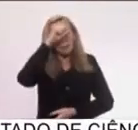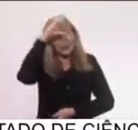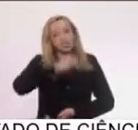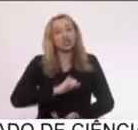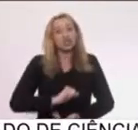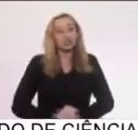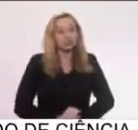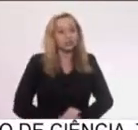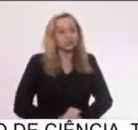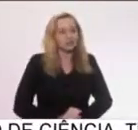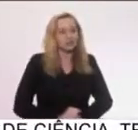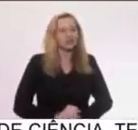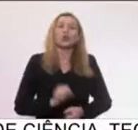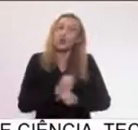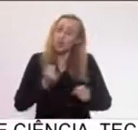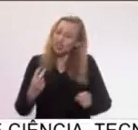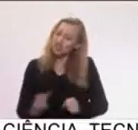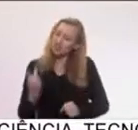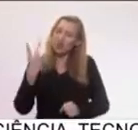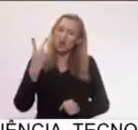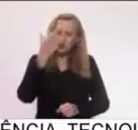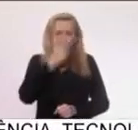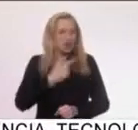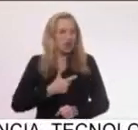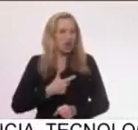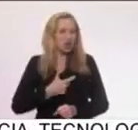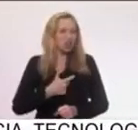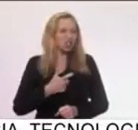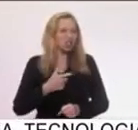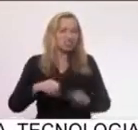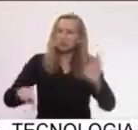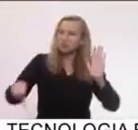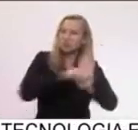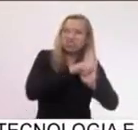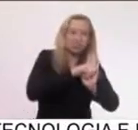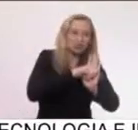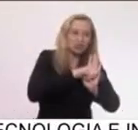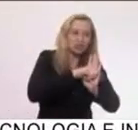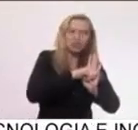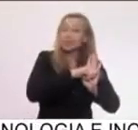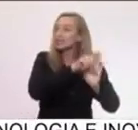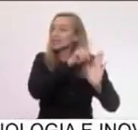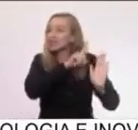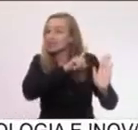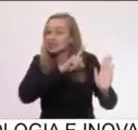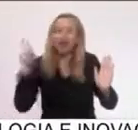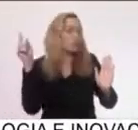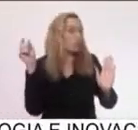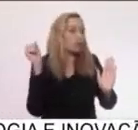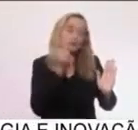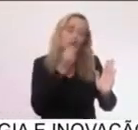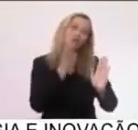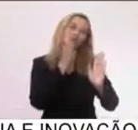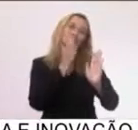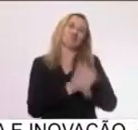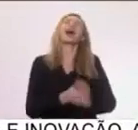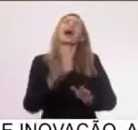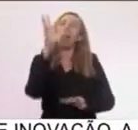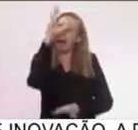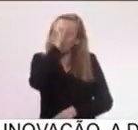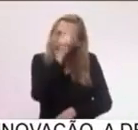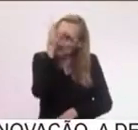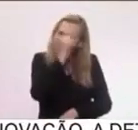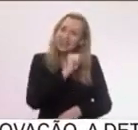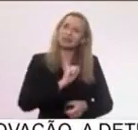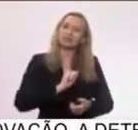aprendemos o grande valor moral de que o crime definitivamente não compensa. Aprendemos que